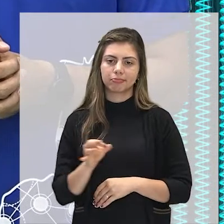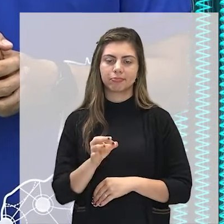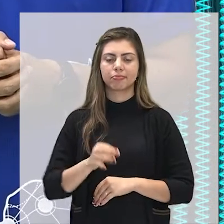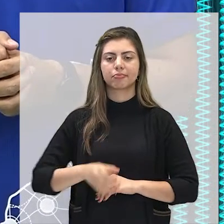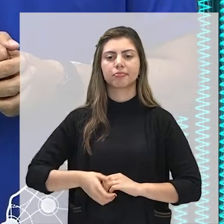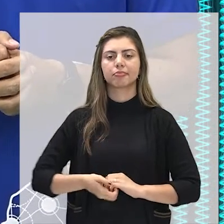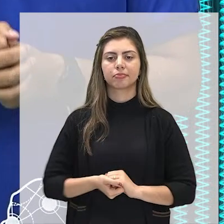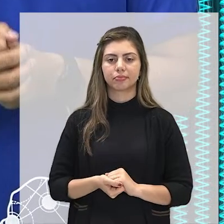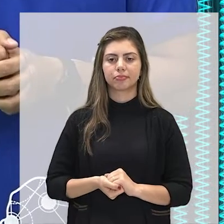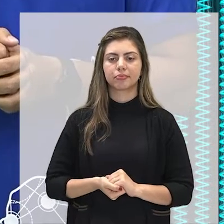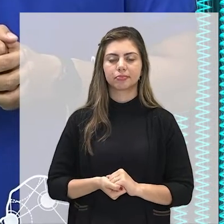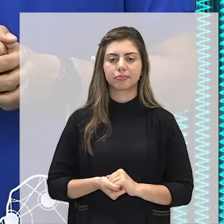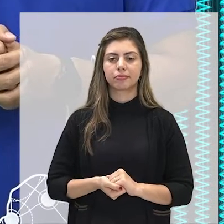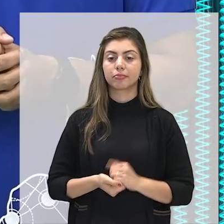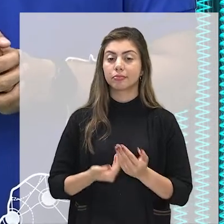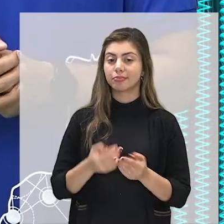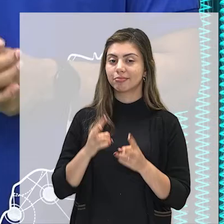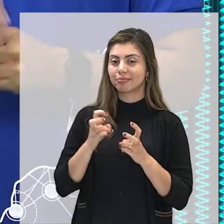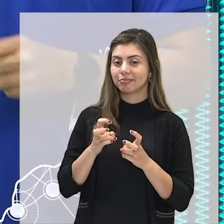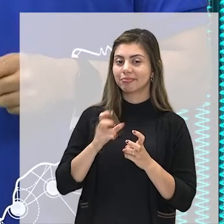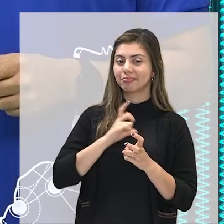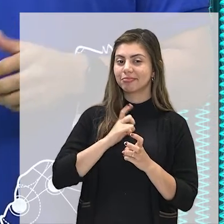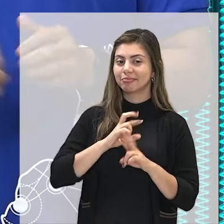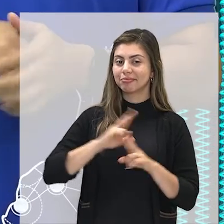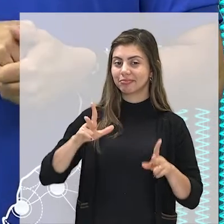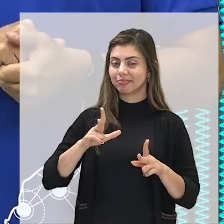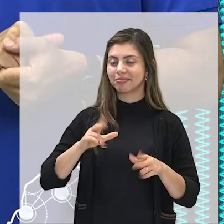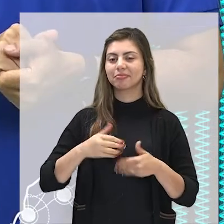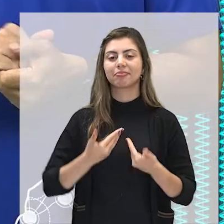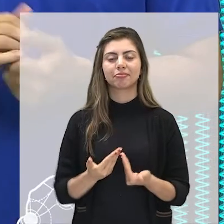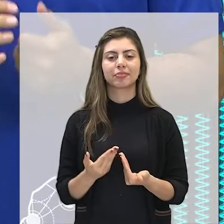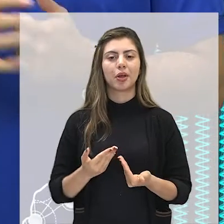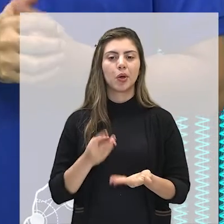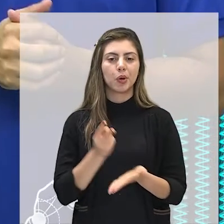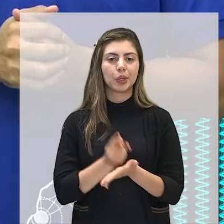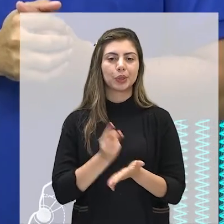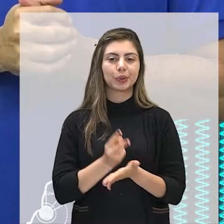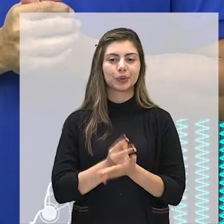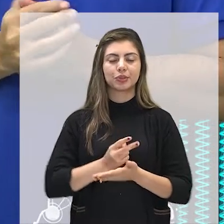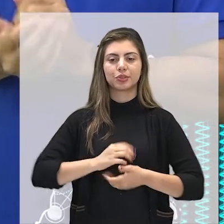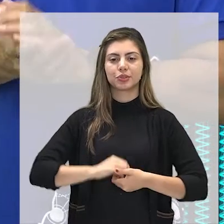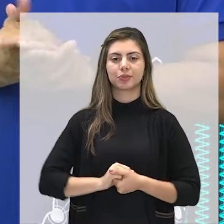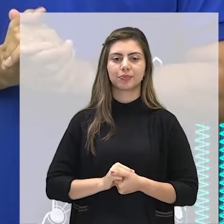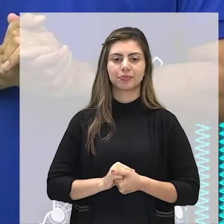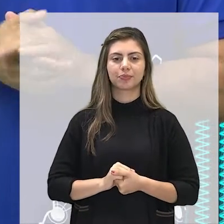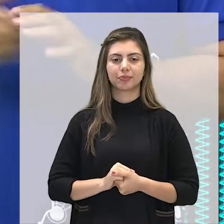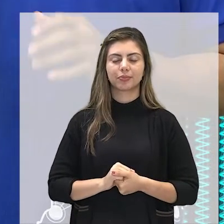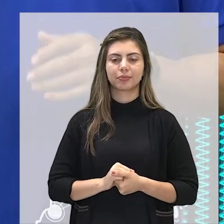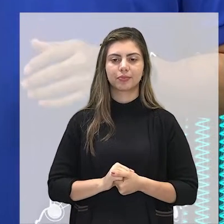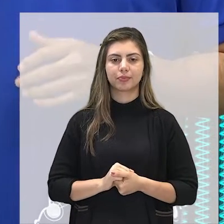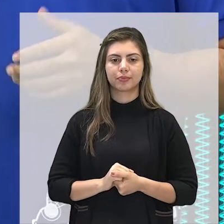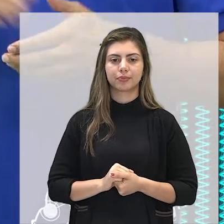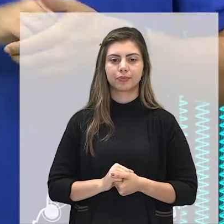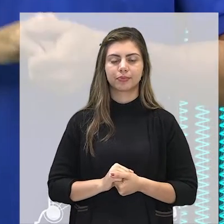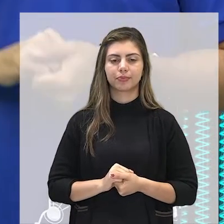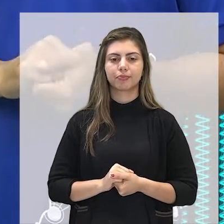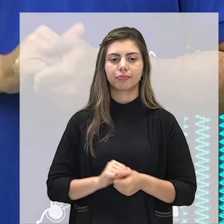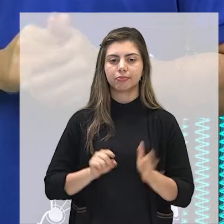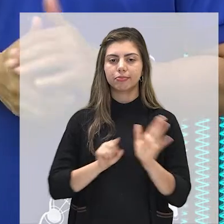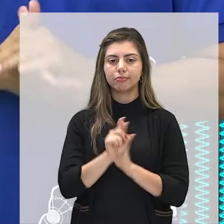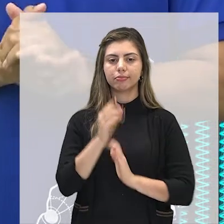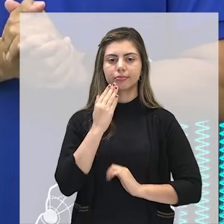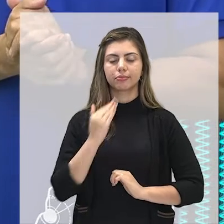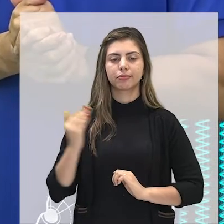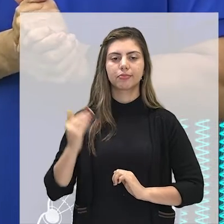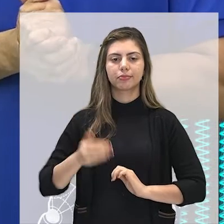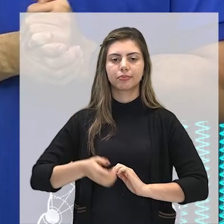ao meu interlocutor. Perceberam a diferença? Pois bem, vamos continuar falando aí sobre o modal could. Aí eu tenho,